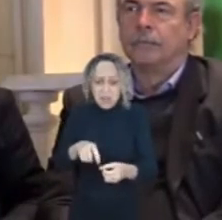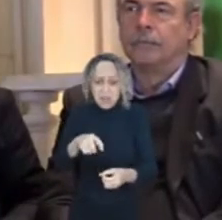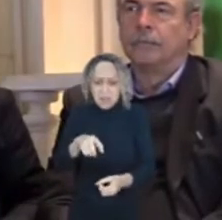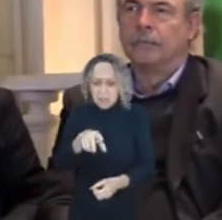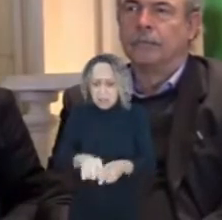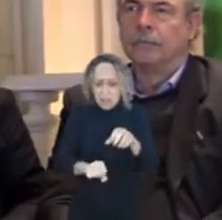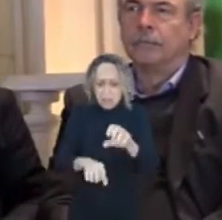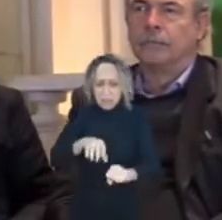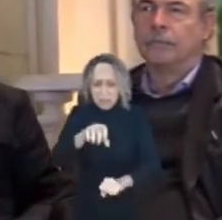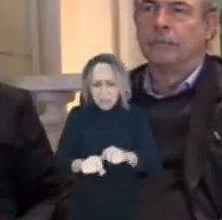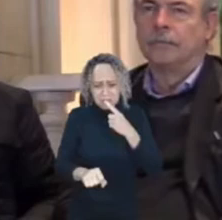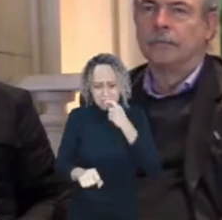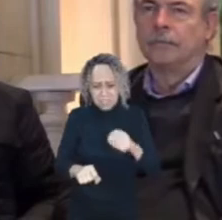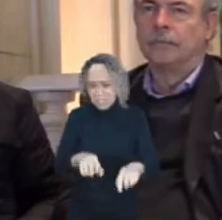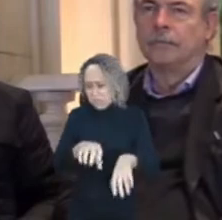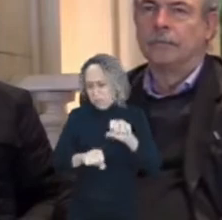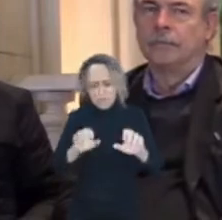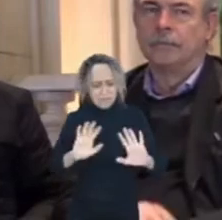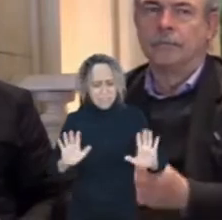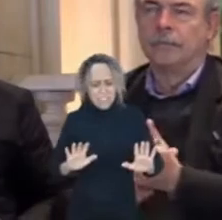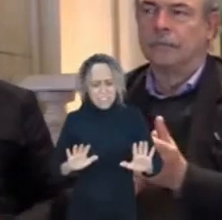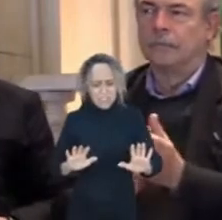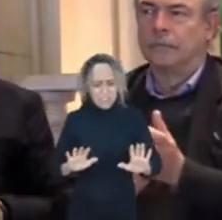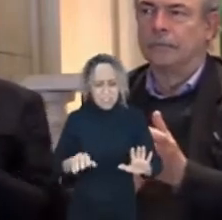sobreviver sem moradia e sem educação.